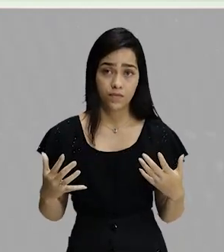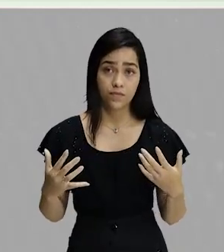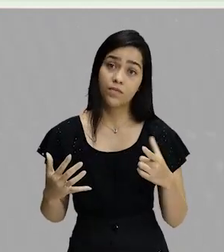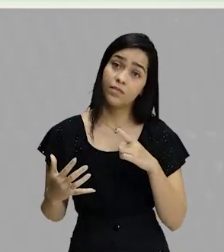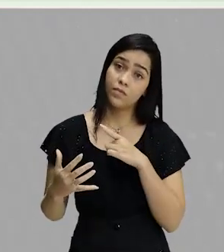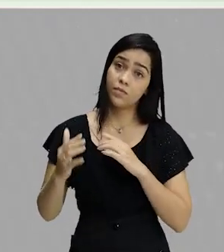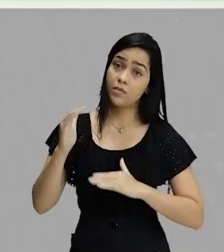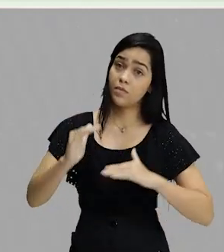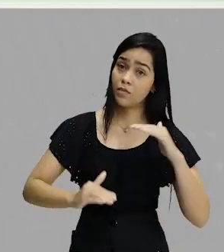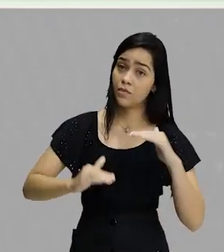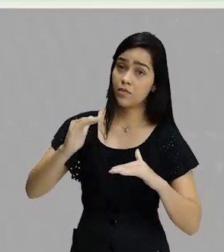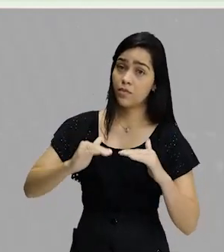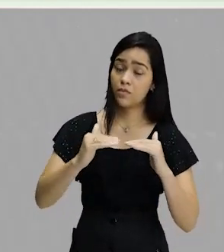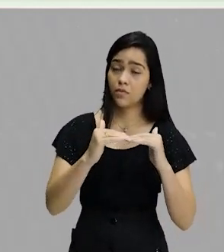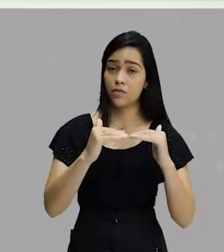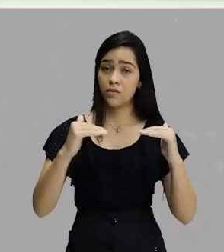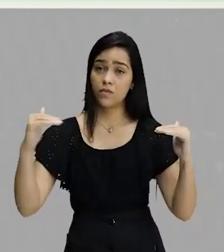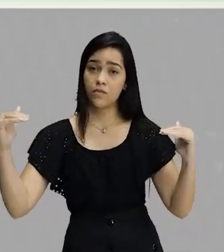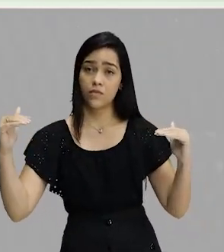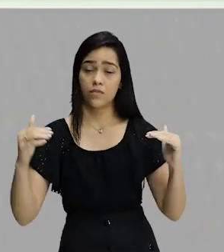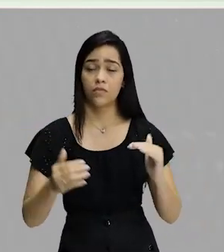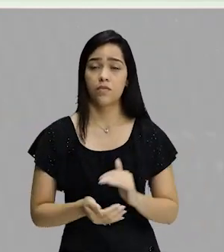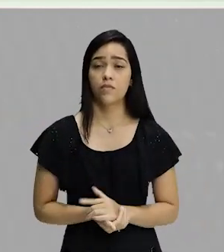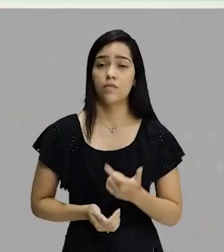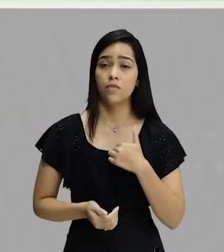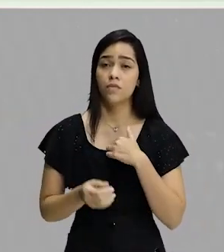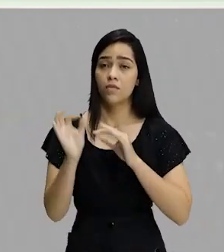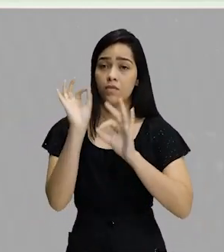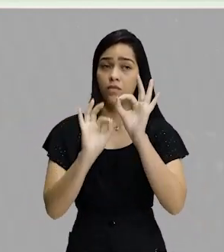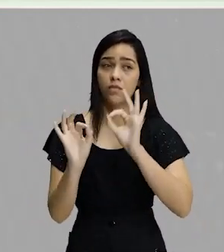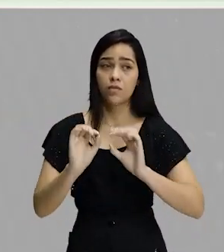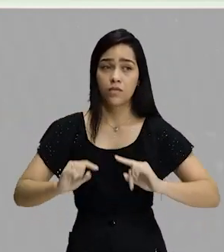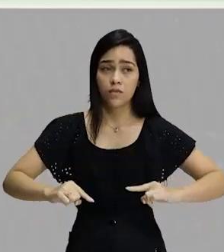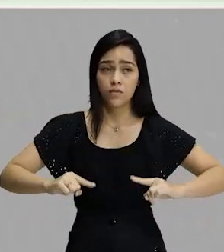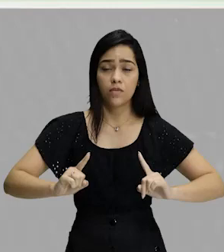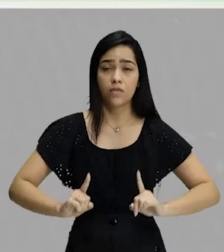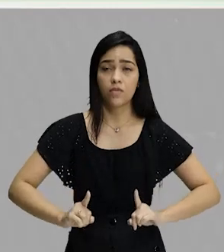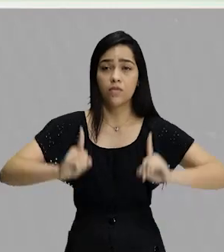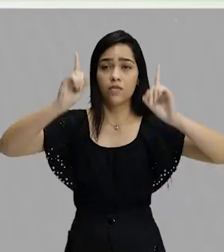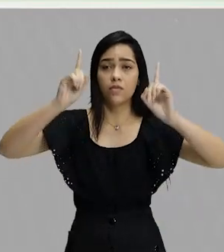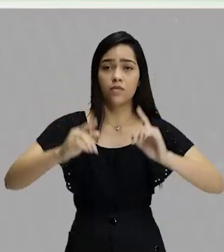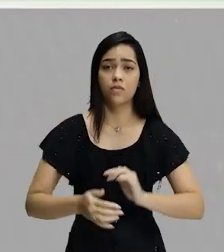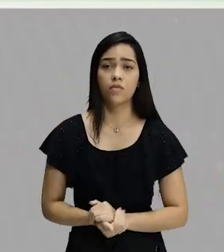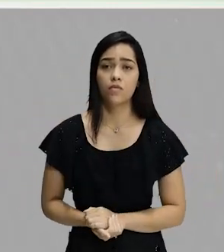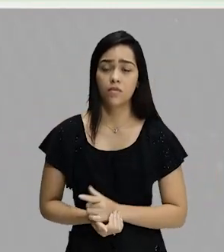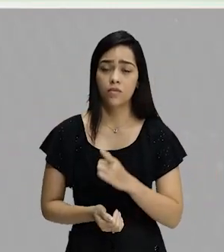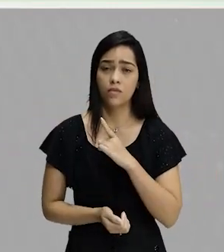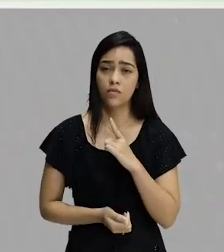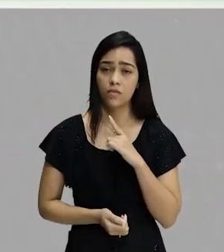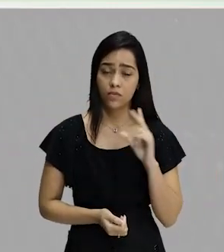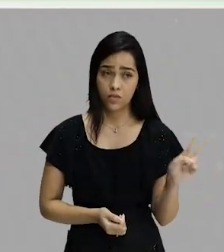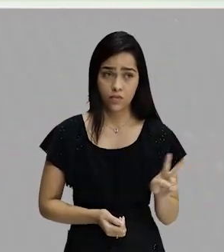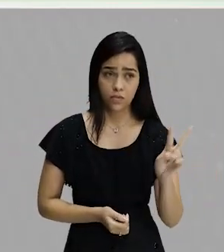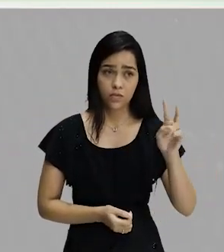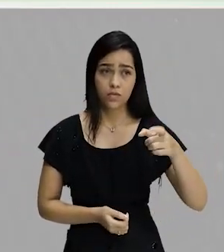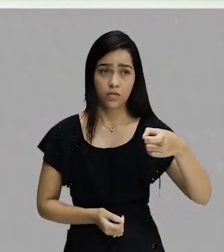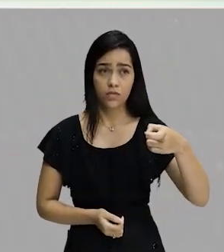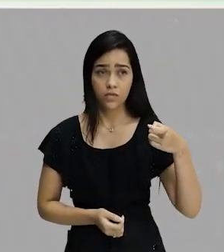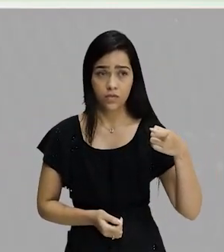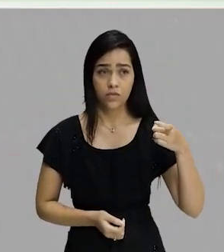condição de alinhamento. Ó. Vamos montar aqui o determinante. Ó. Vou começar com o valor extremo, ó, X e